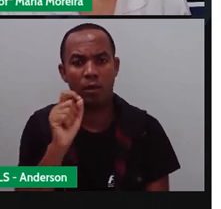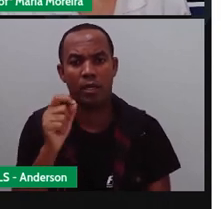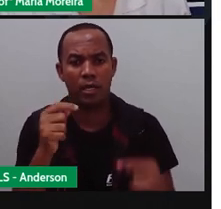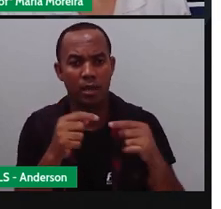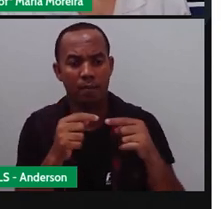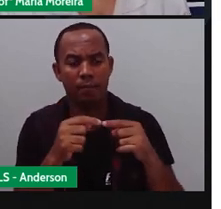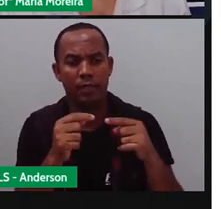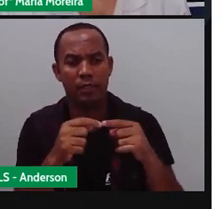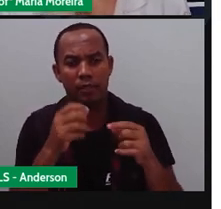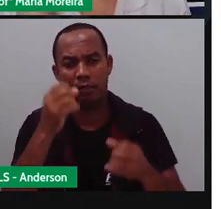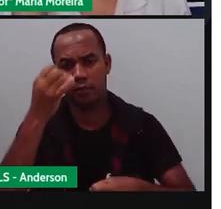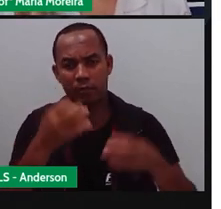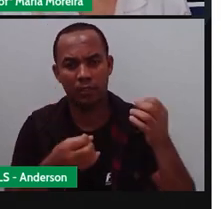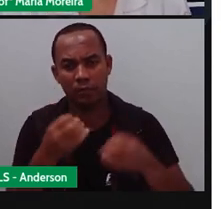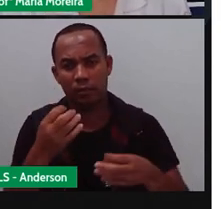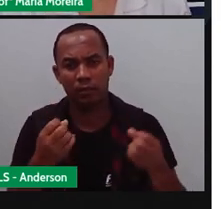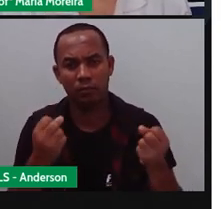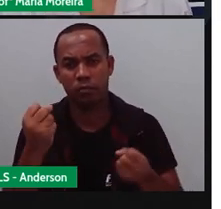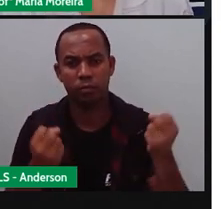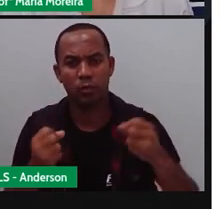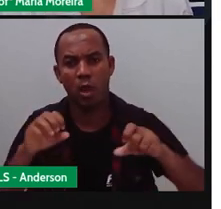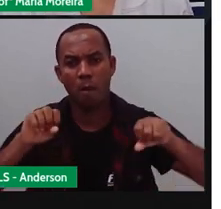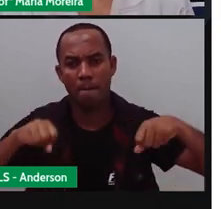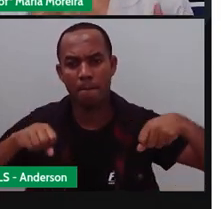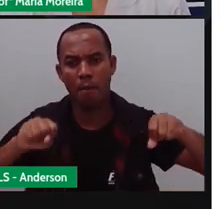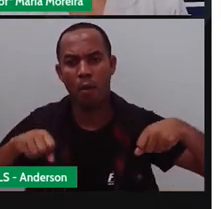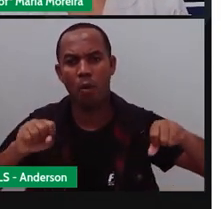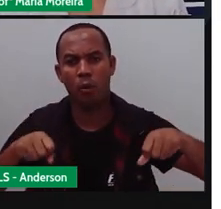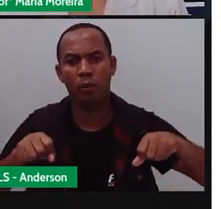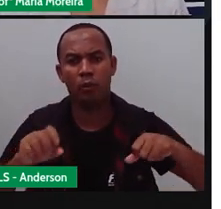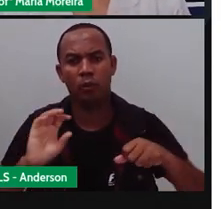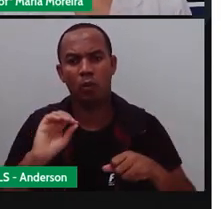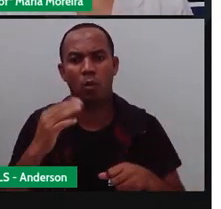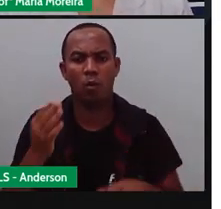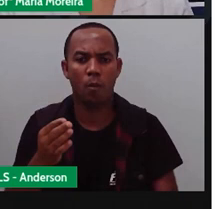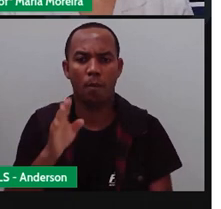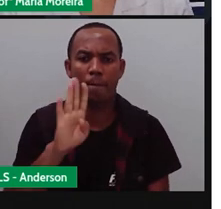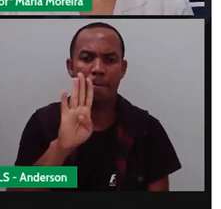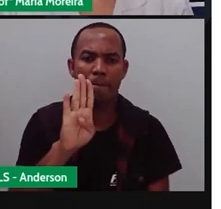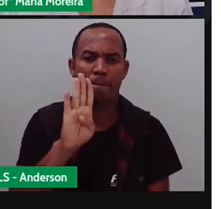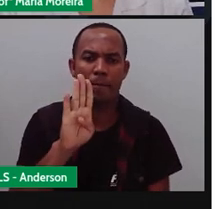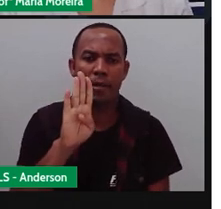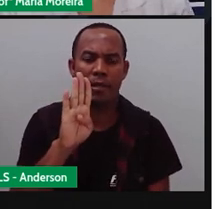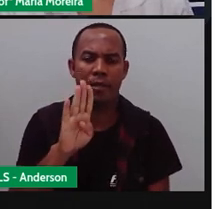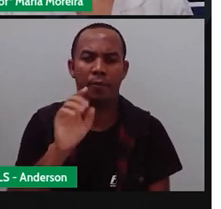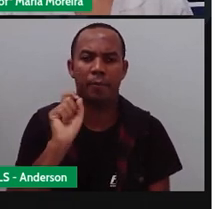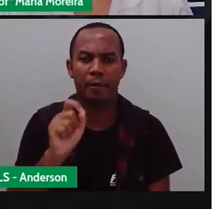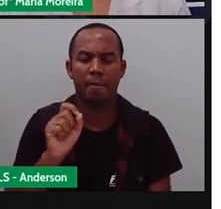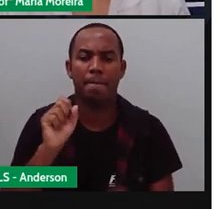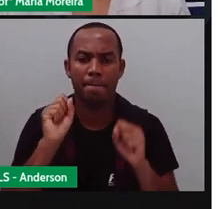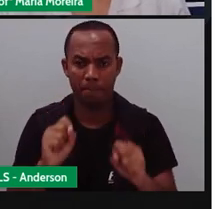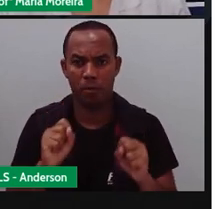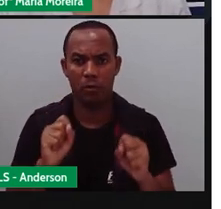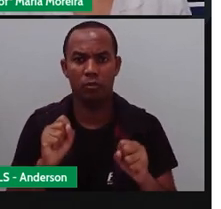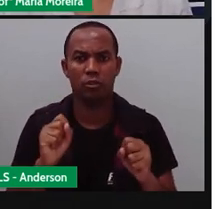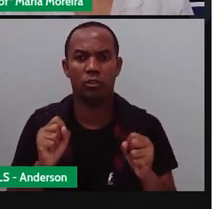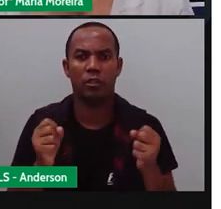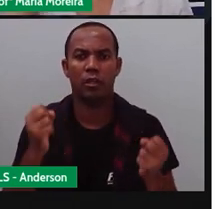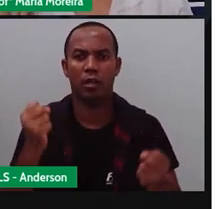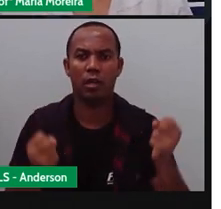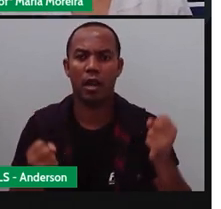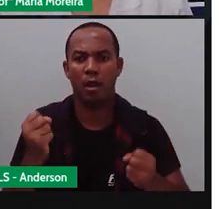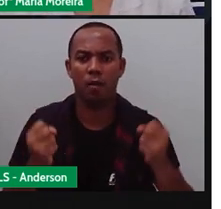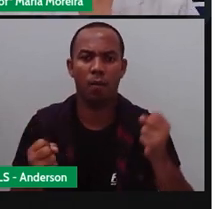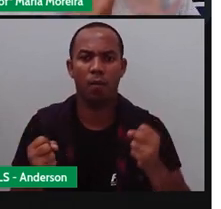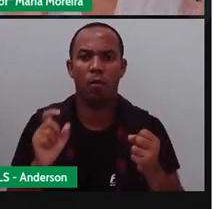né no caso moto e a b que diz que eu posso conduzir carros né